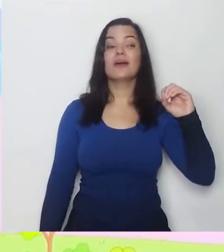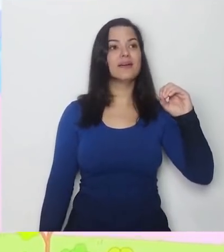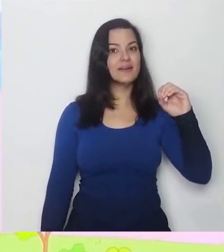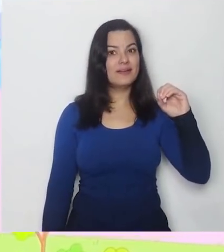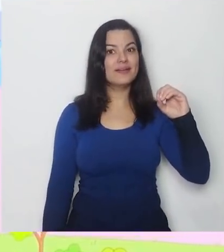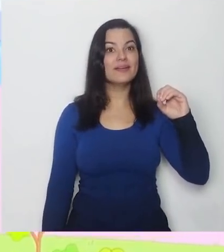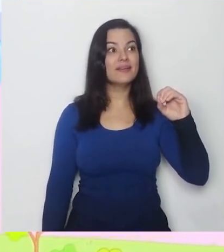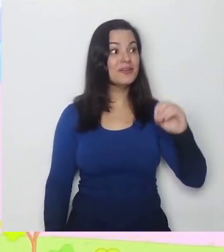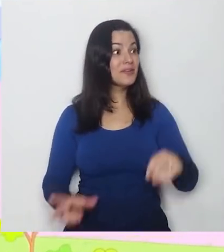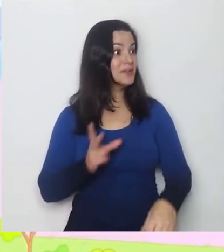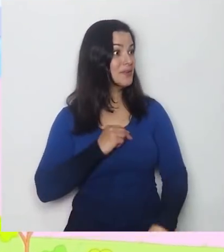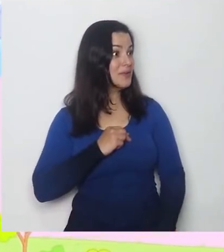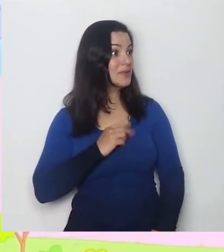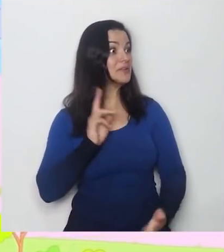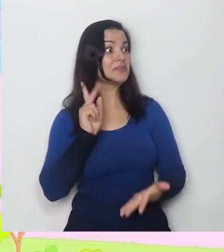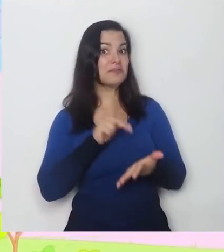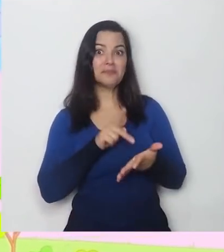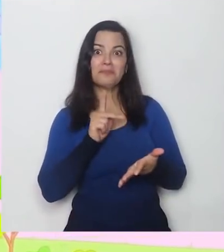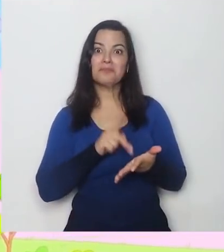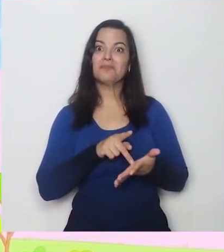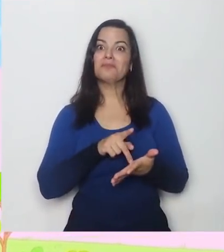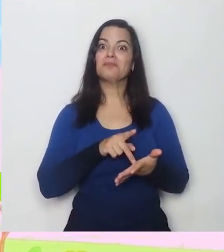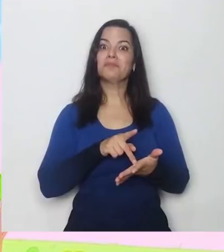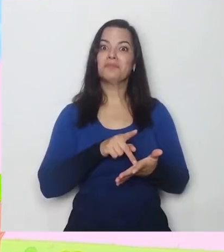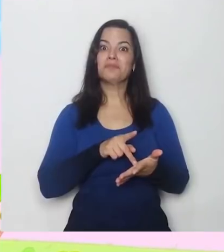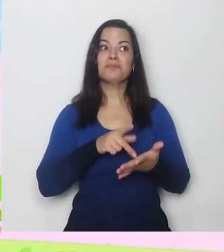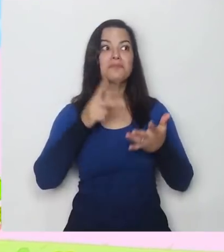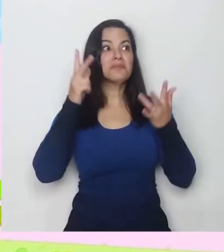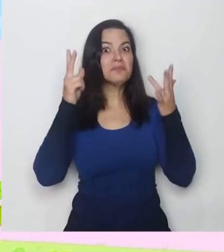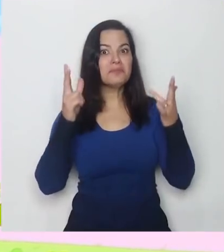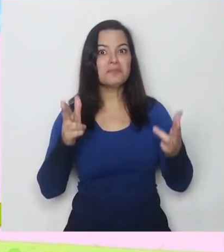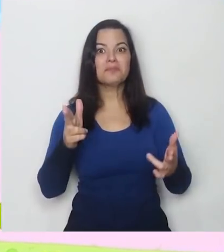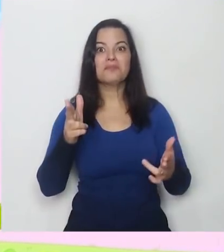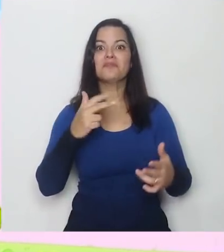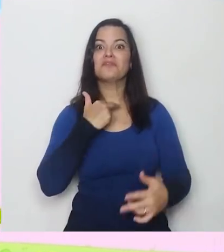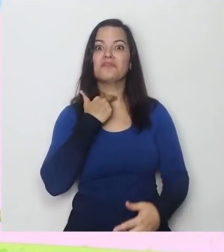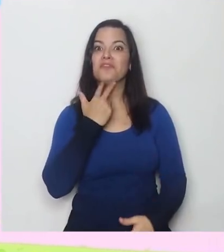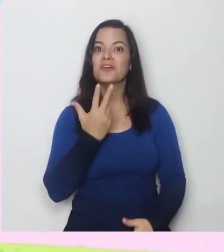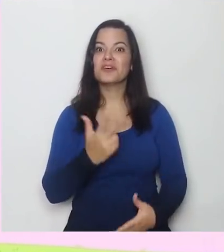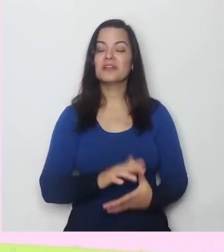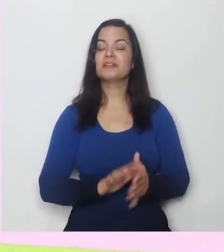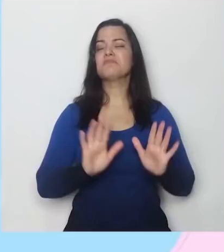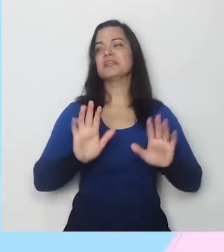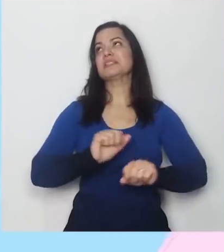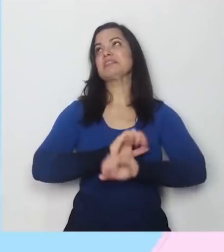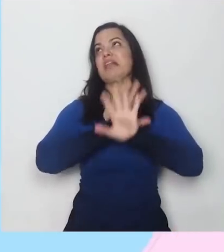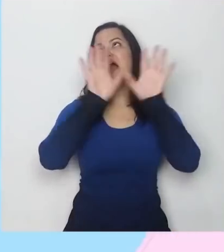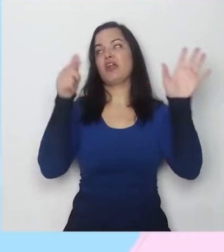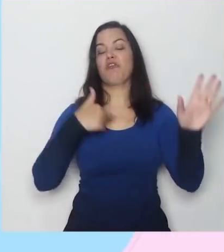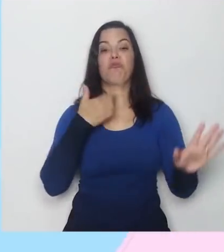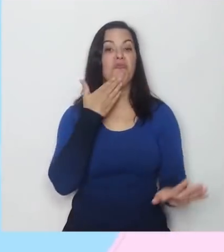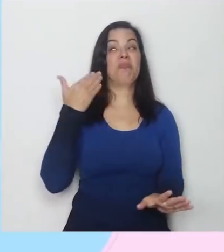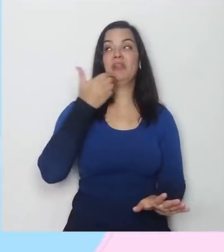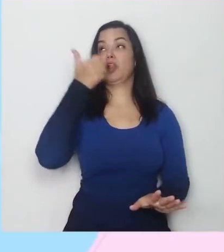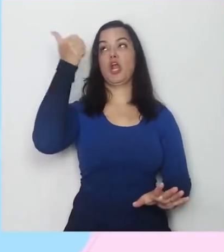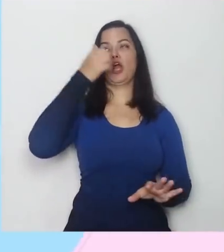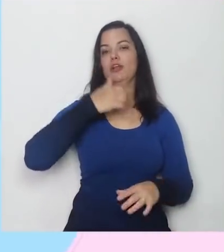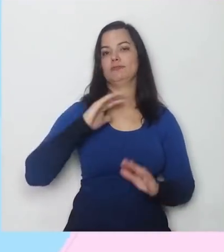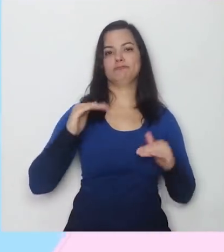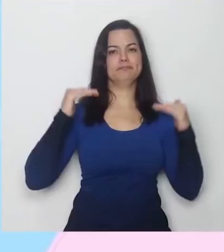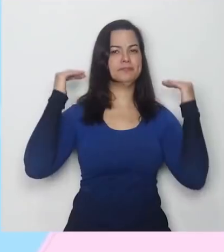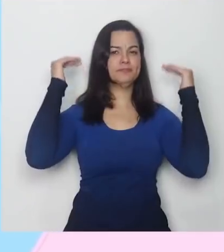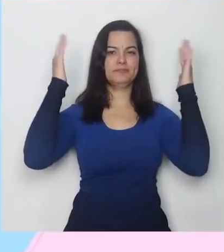Puxa, até que esse Eco é bom mesmo. Mas claro que eu sou muito melhor. Não estou